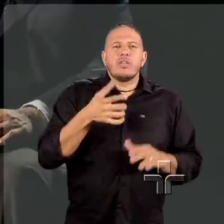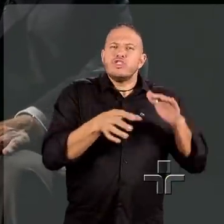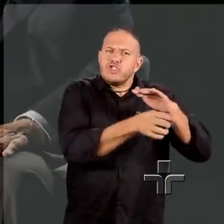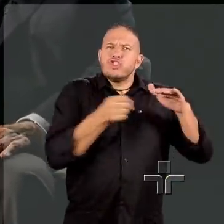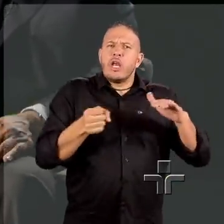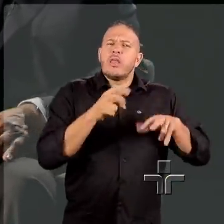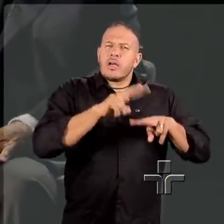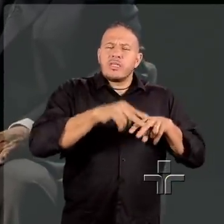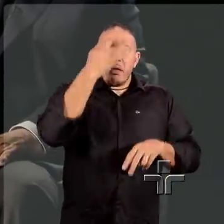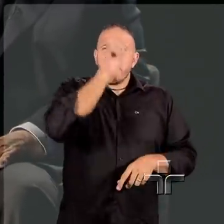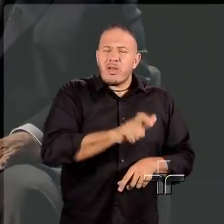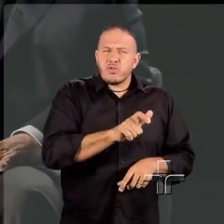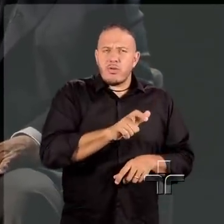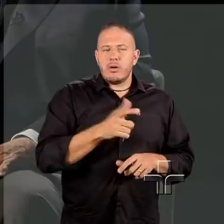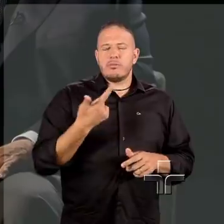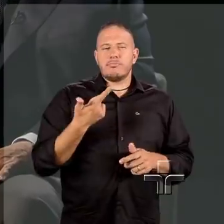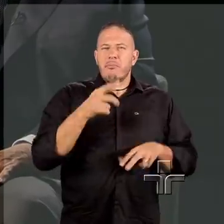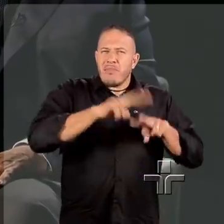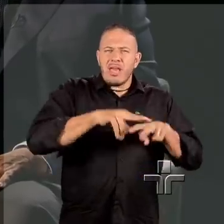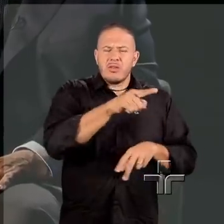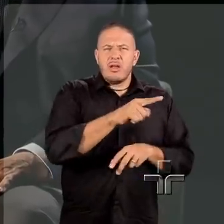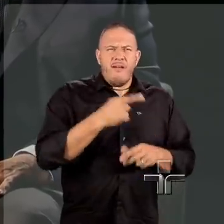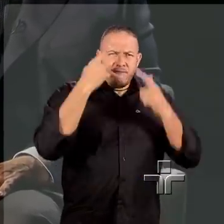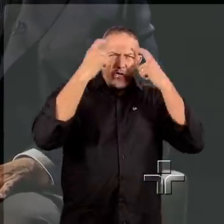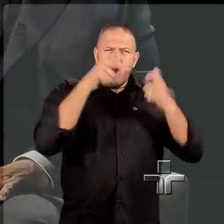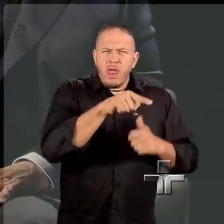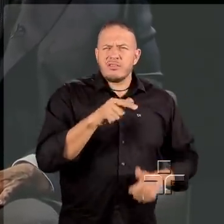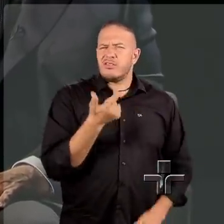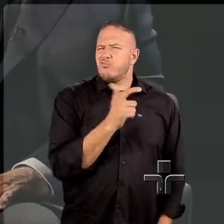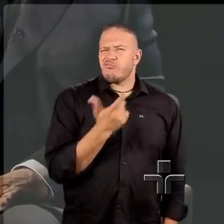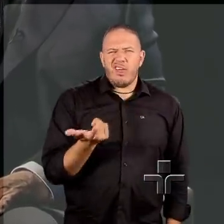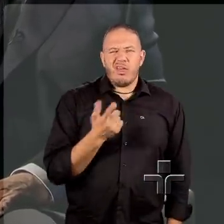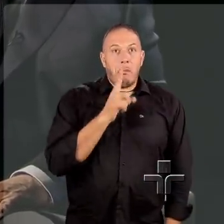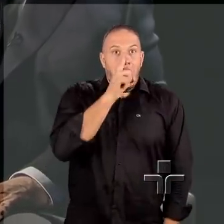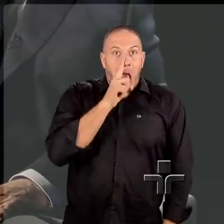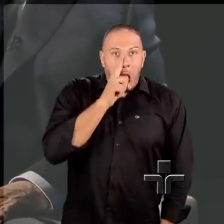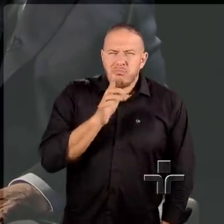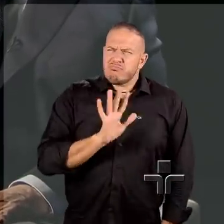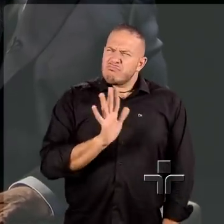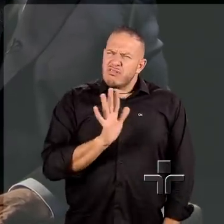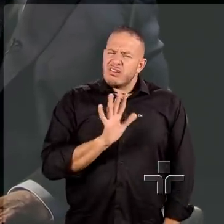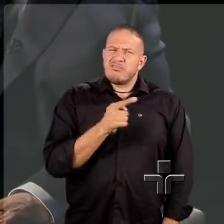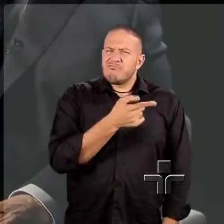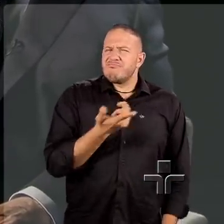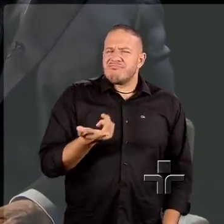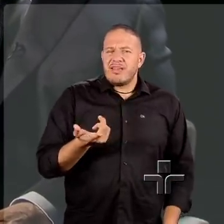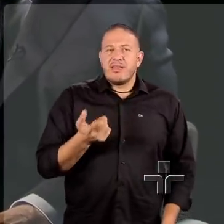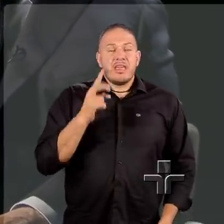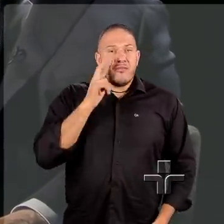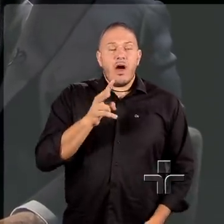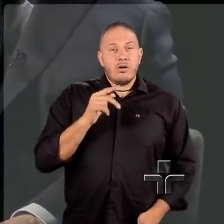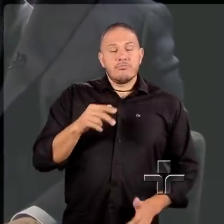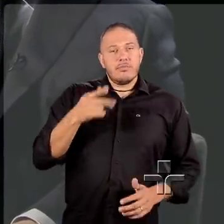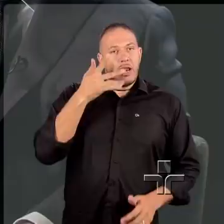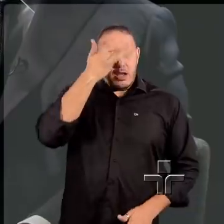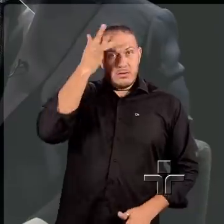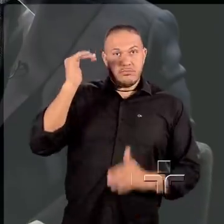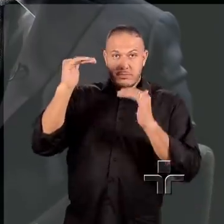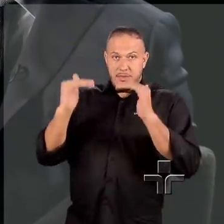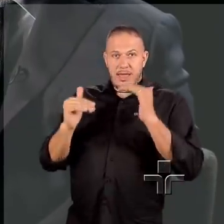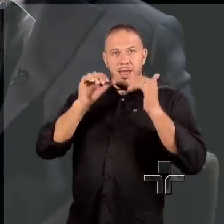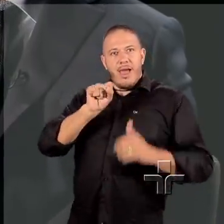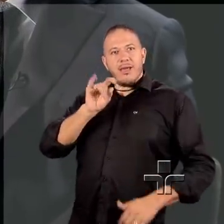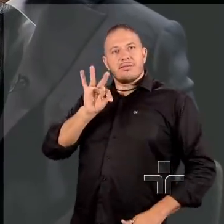cadeia os presos que não são violentos, que não representam dano à sociedade. E vejam só, o próprio Supremo